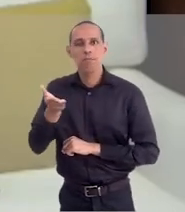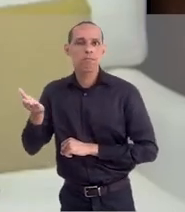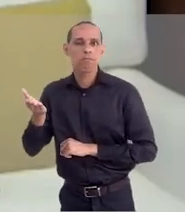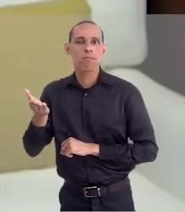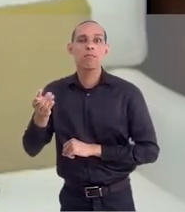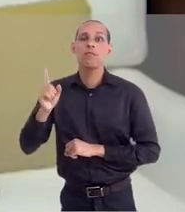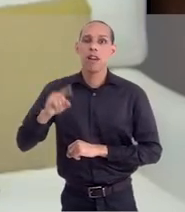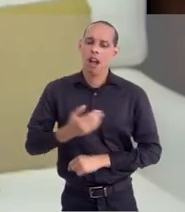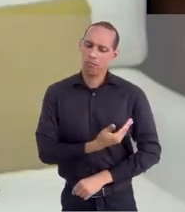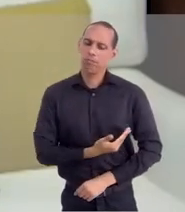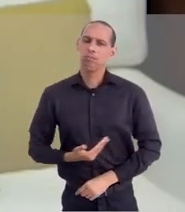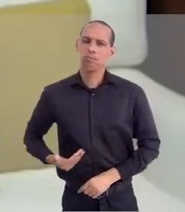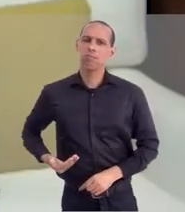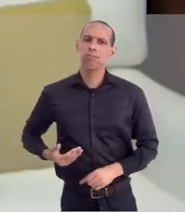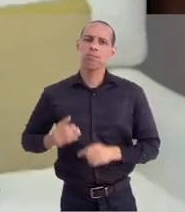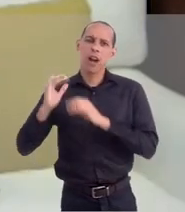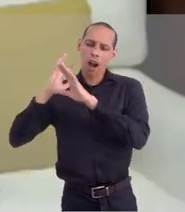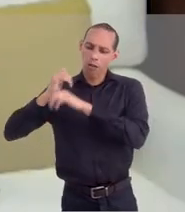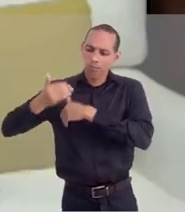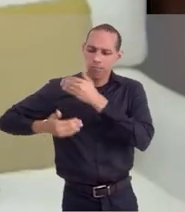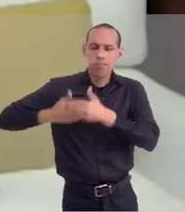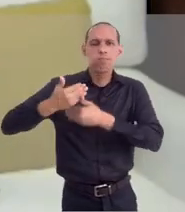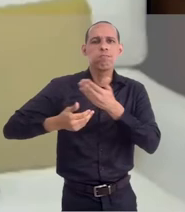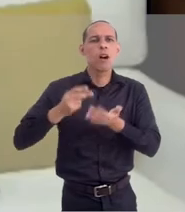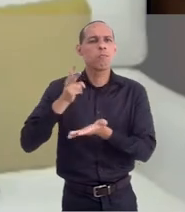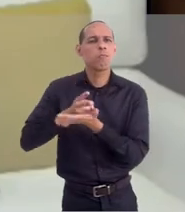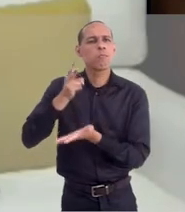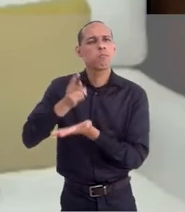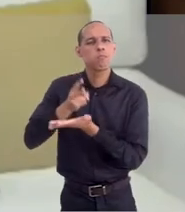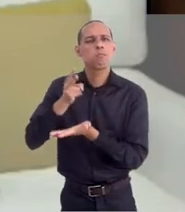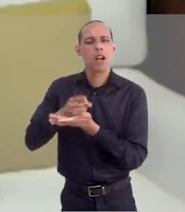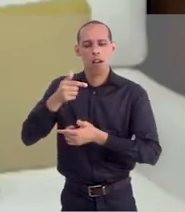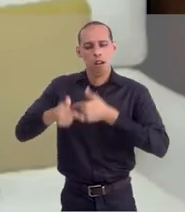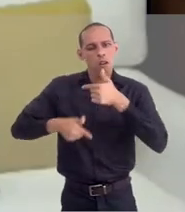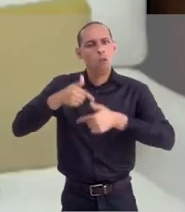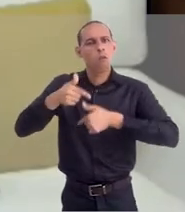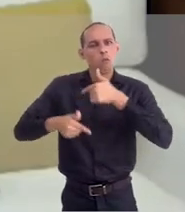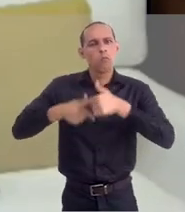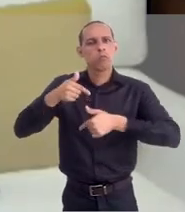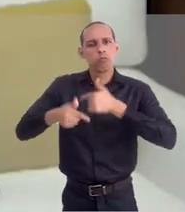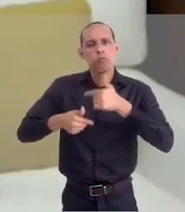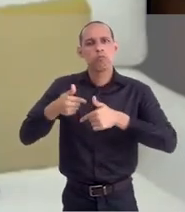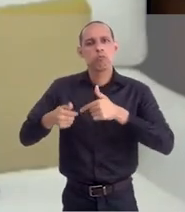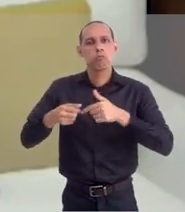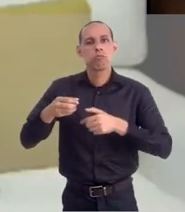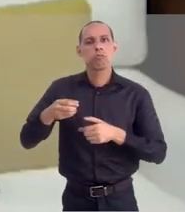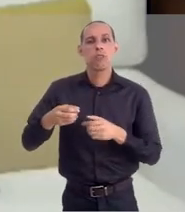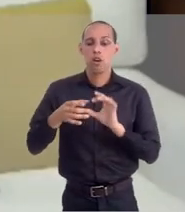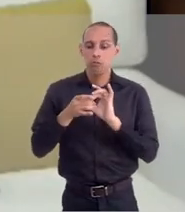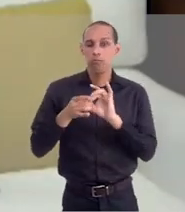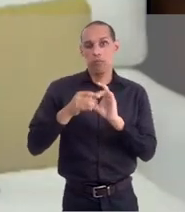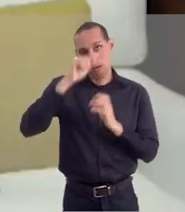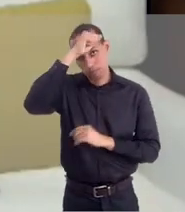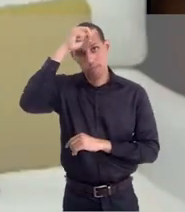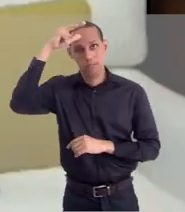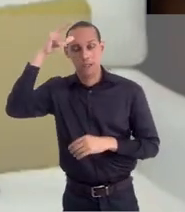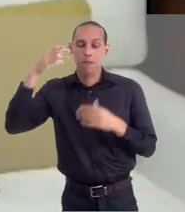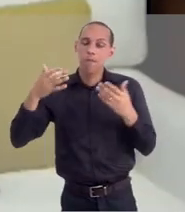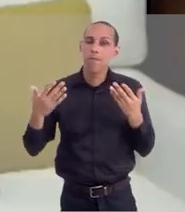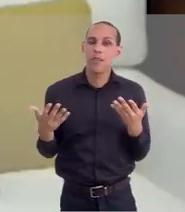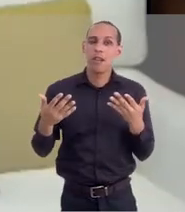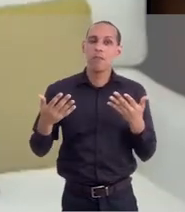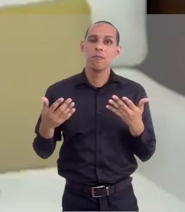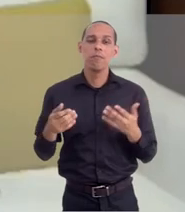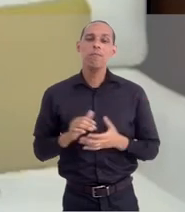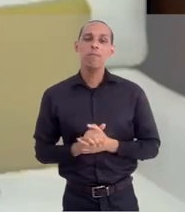de desenvolvimento que sejam servidores de carreira, servidores que possam dar continuidade ao seu trabalho no âmbito da prefeitura,